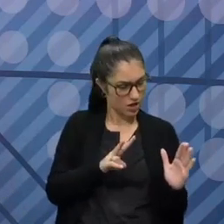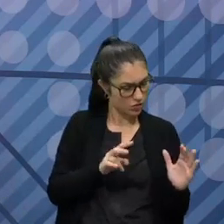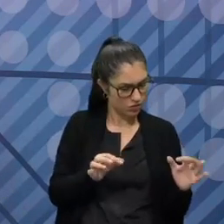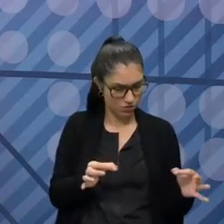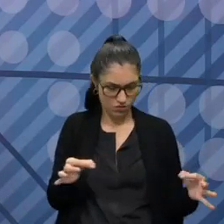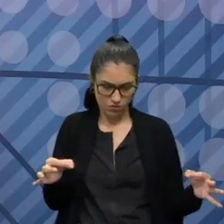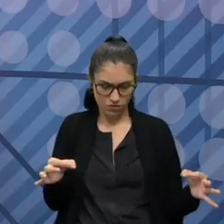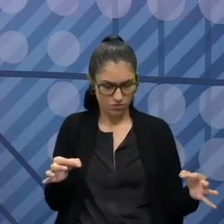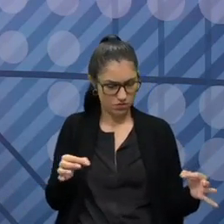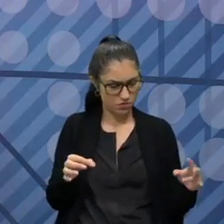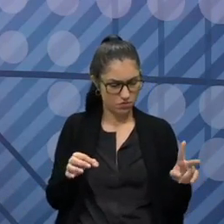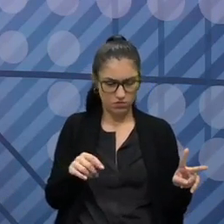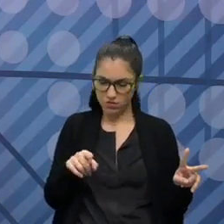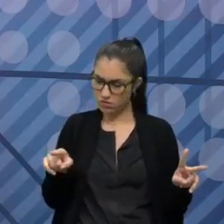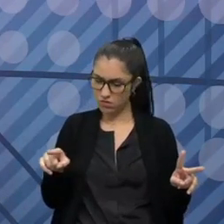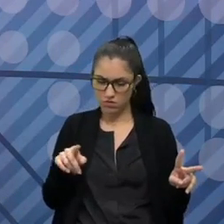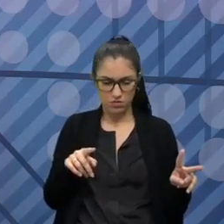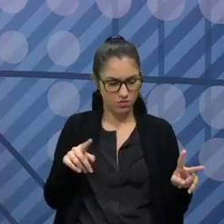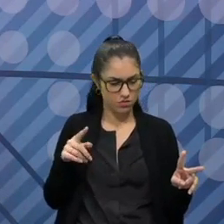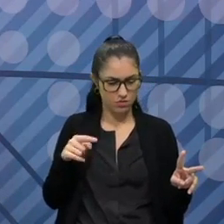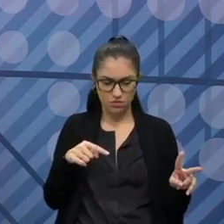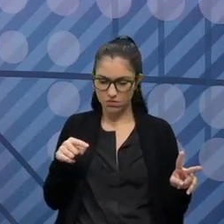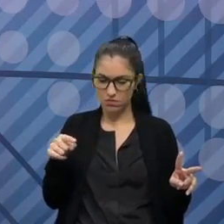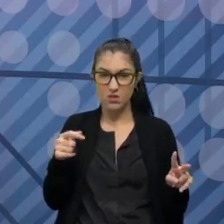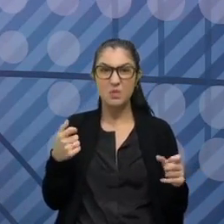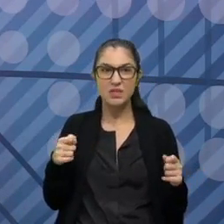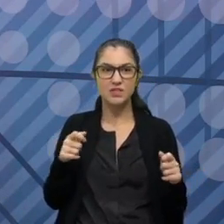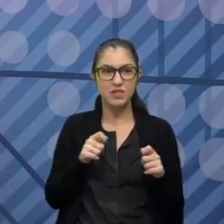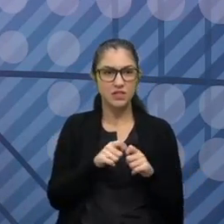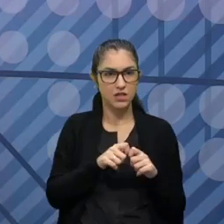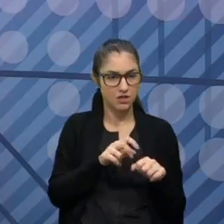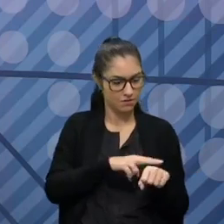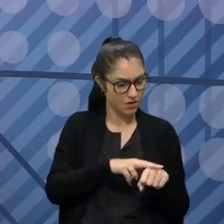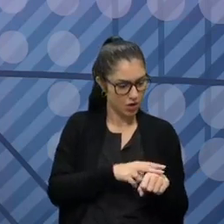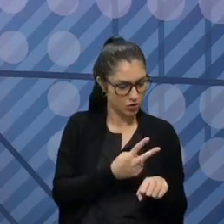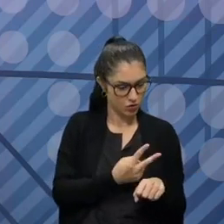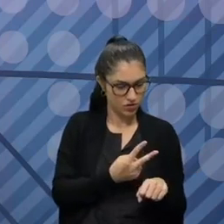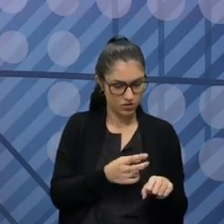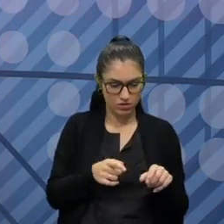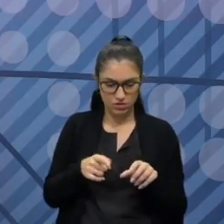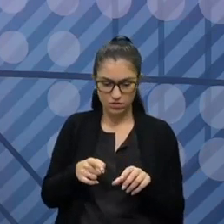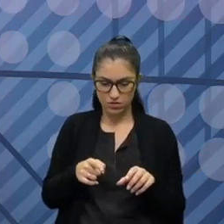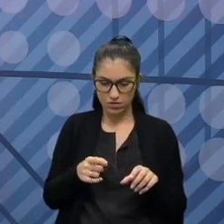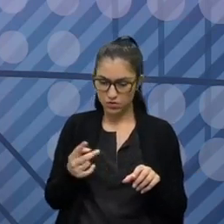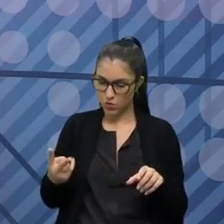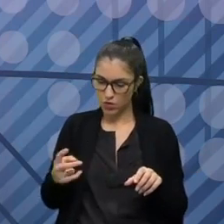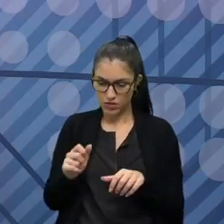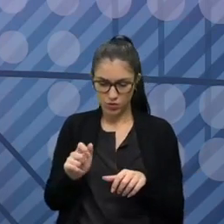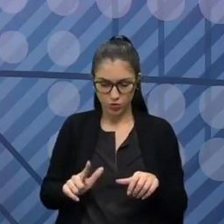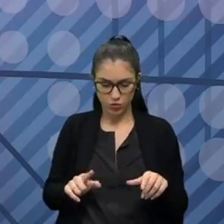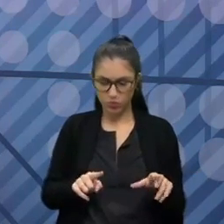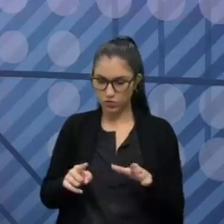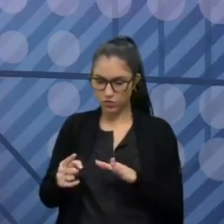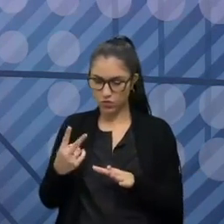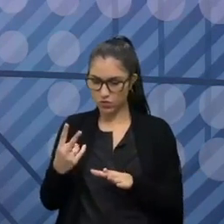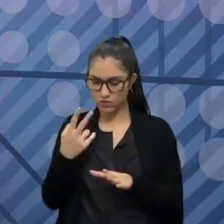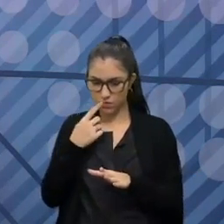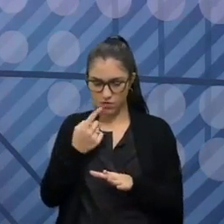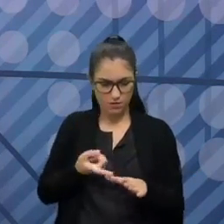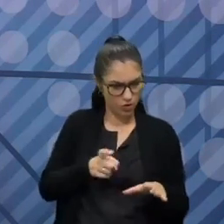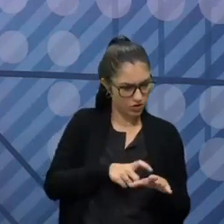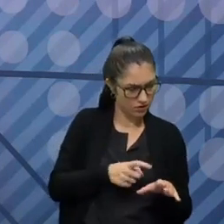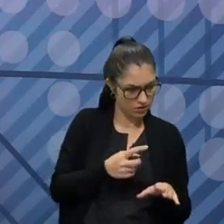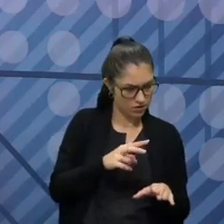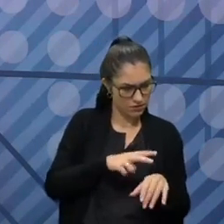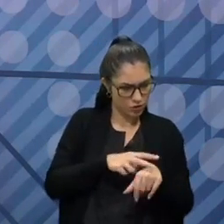ó, verde, azul, pensando aqui. Ele tem que fazer verde, 2, azul, 2, vermelho, volta,